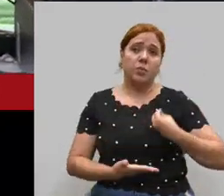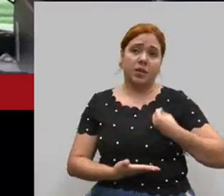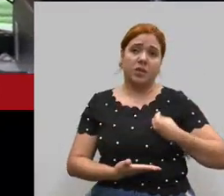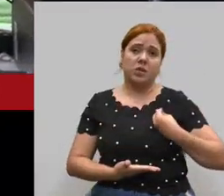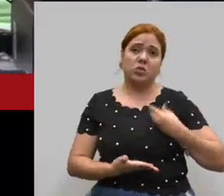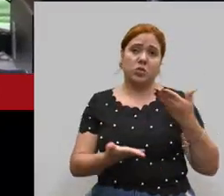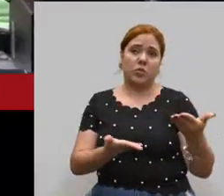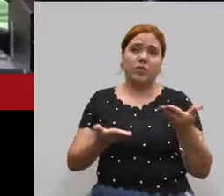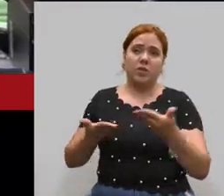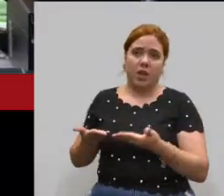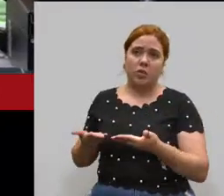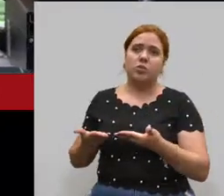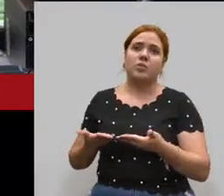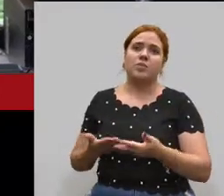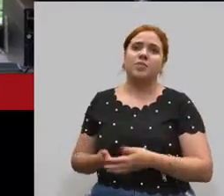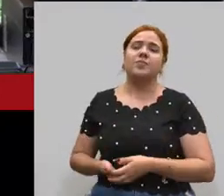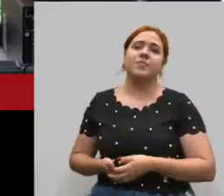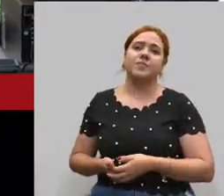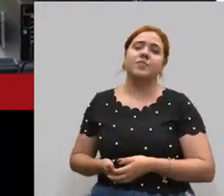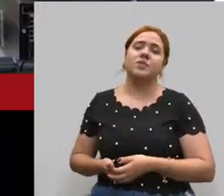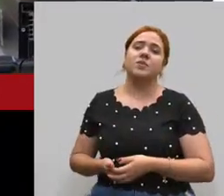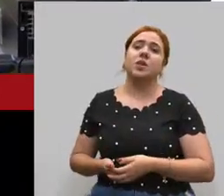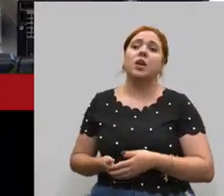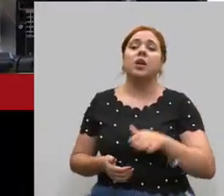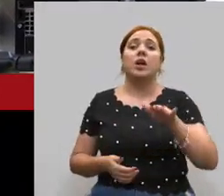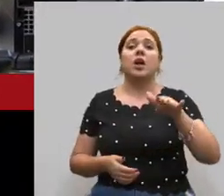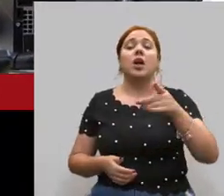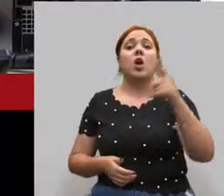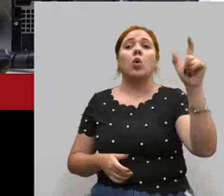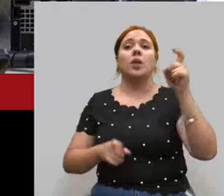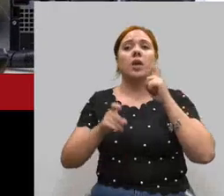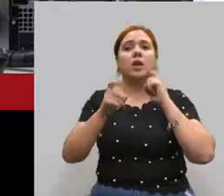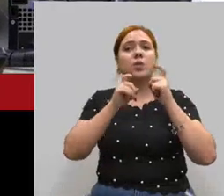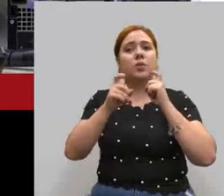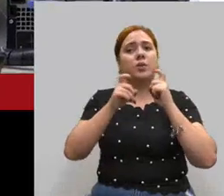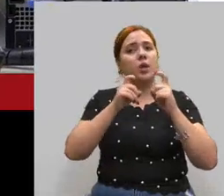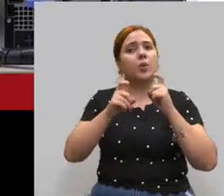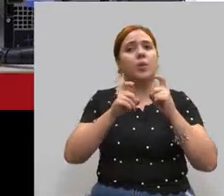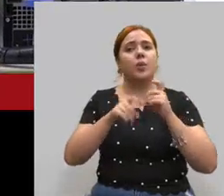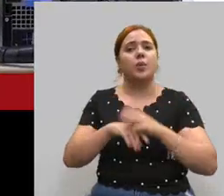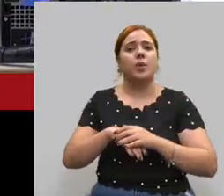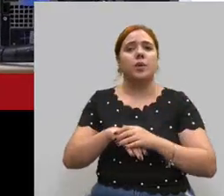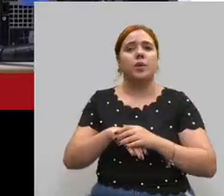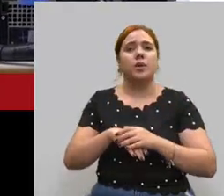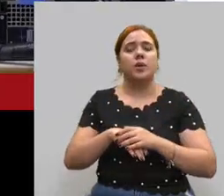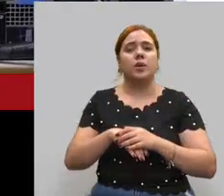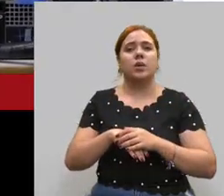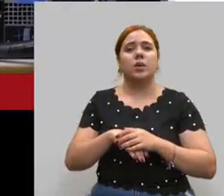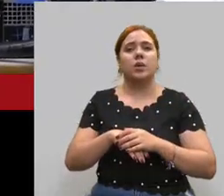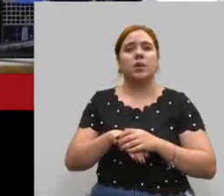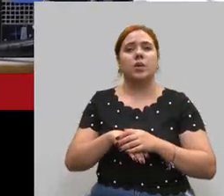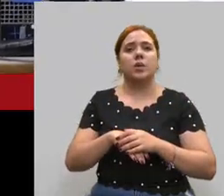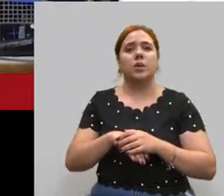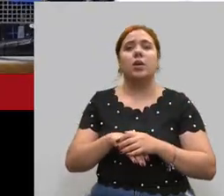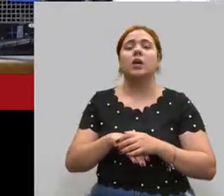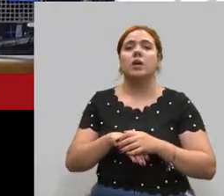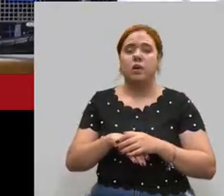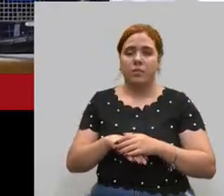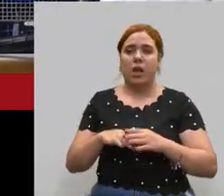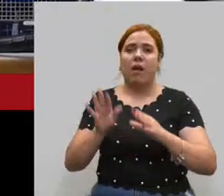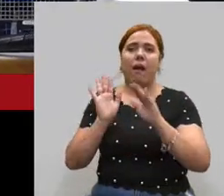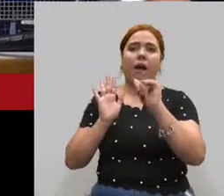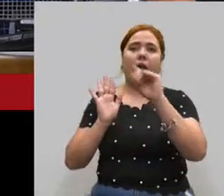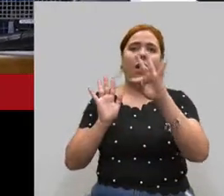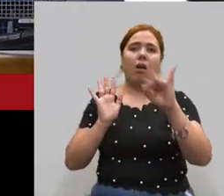e do público convoco os membros para a próxima reunião ordinária determina a lavratura da ata